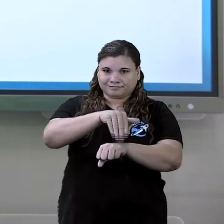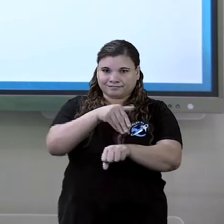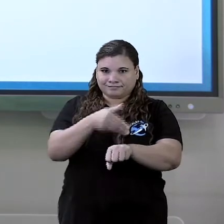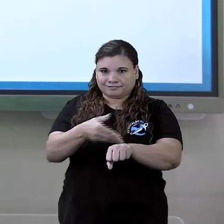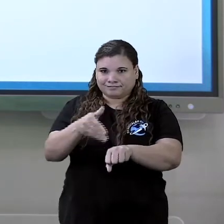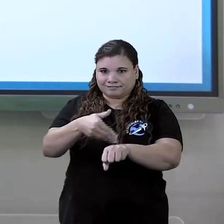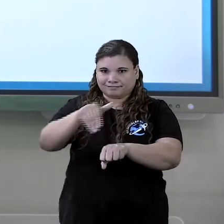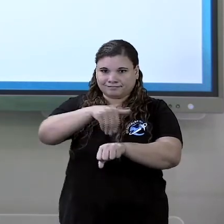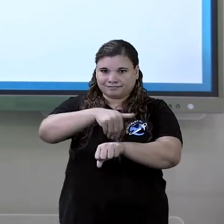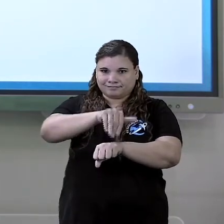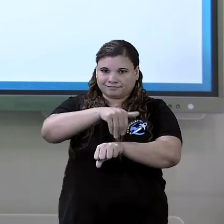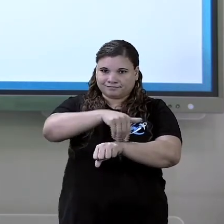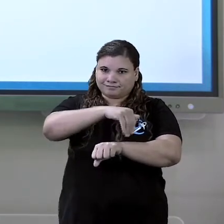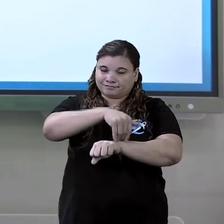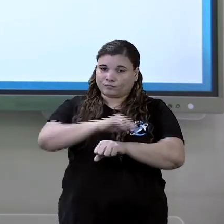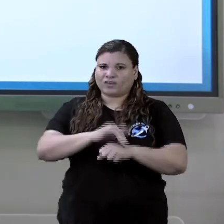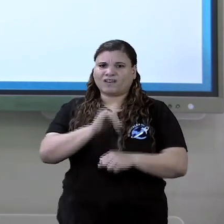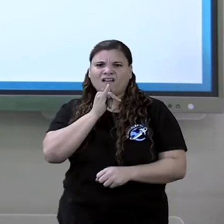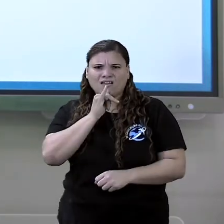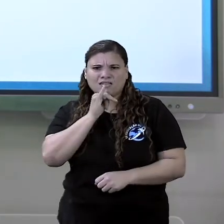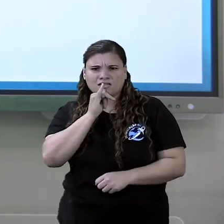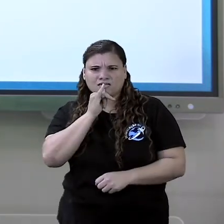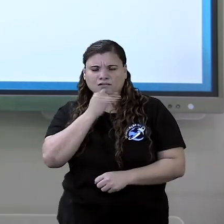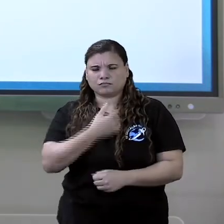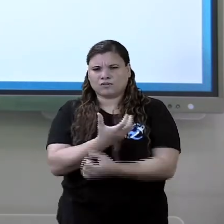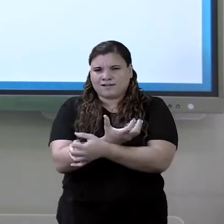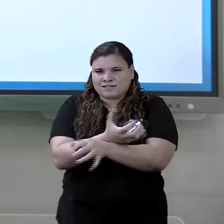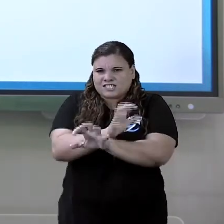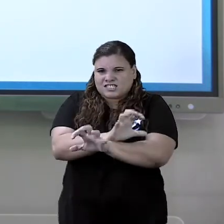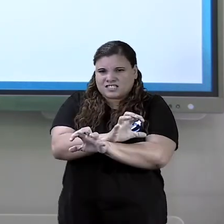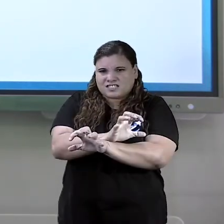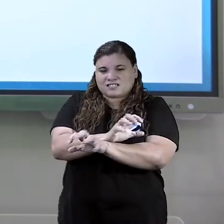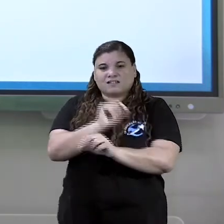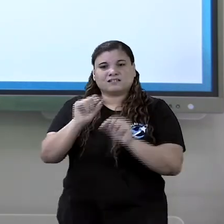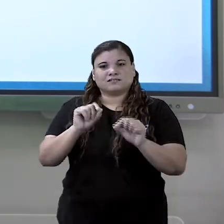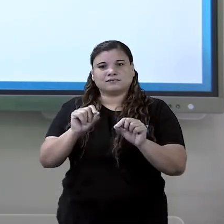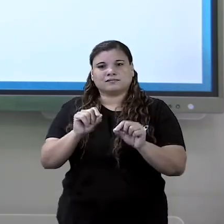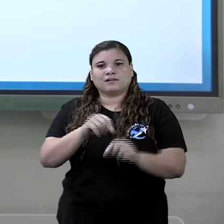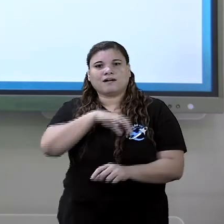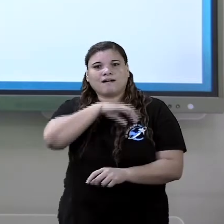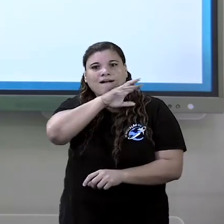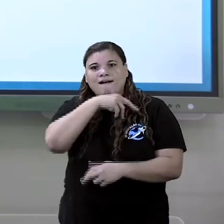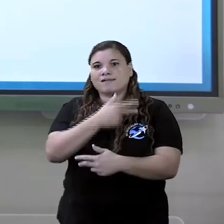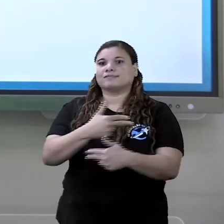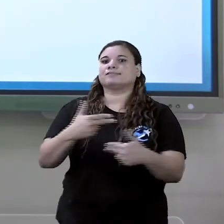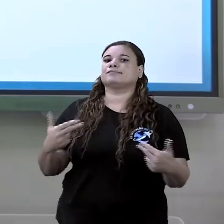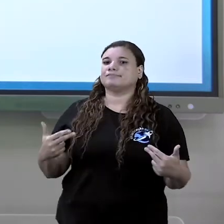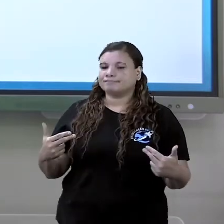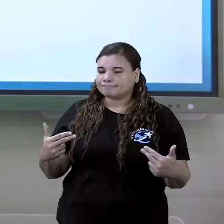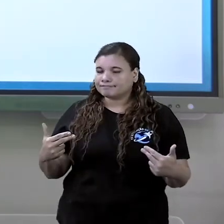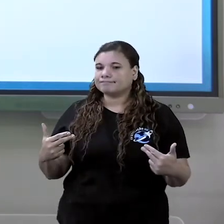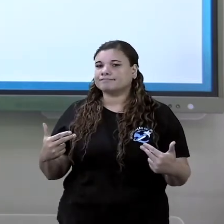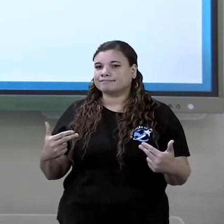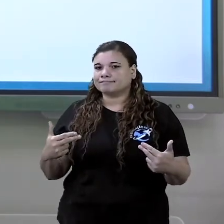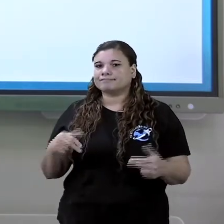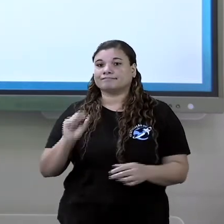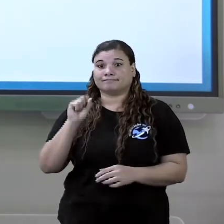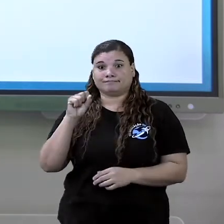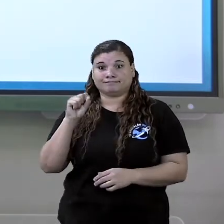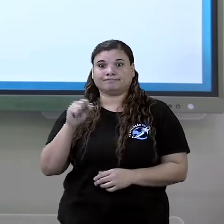animais, que muitas vezes eram utilizados como caneta, vocês acreditam? Sim, aquelas imagens,